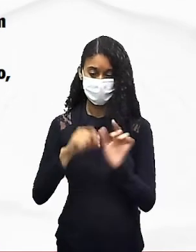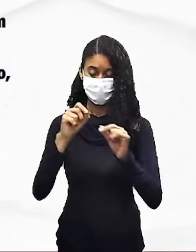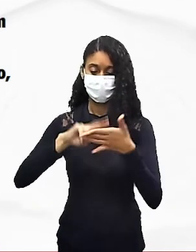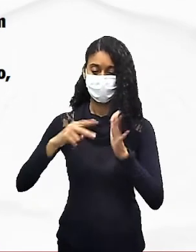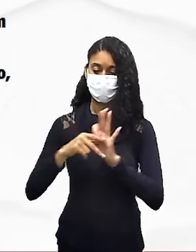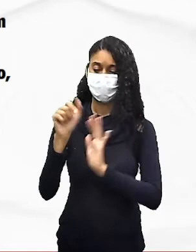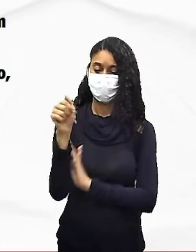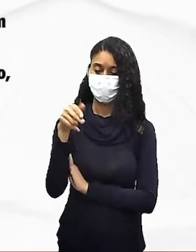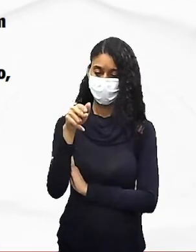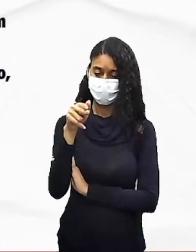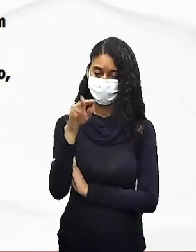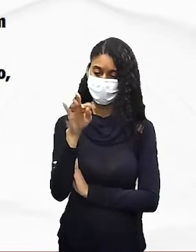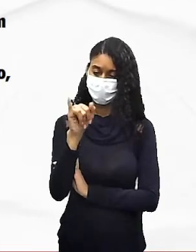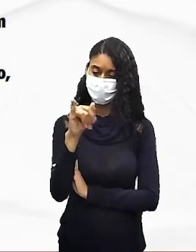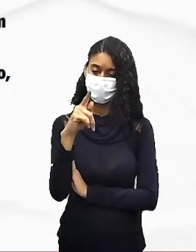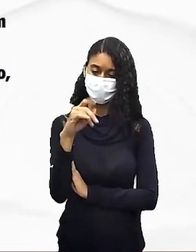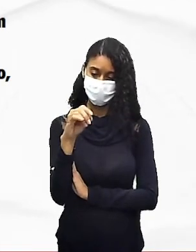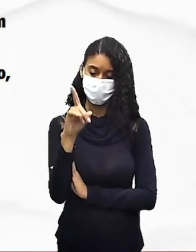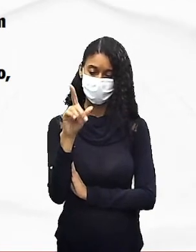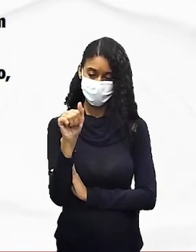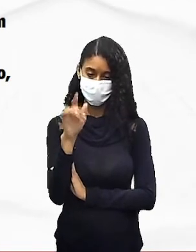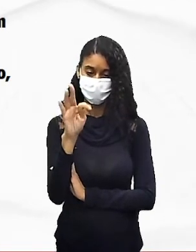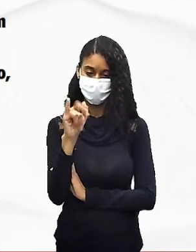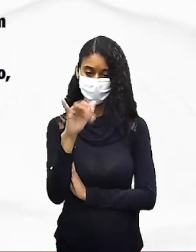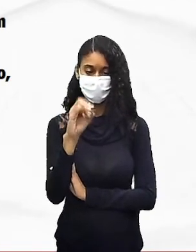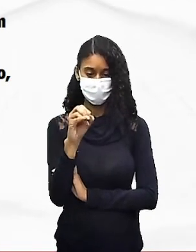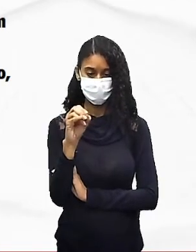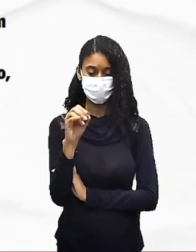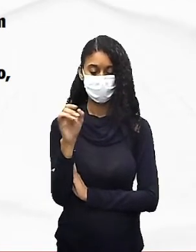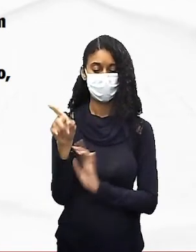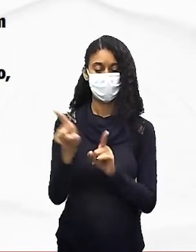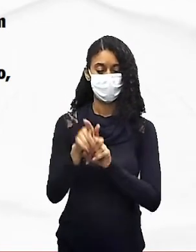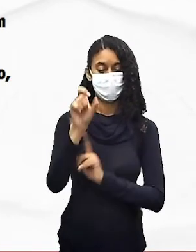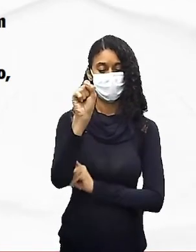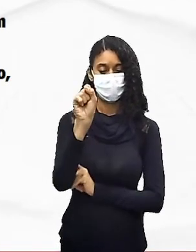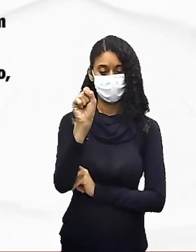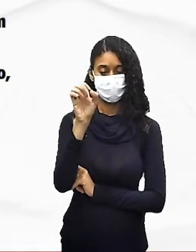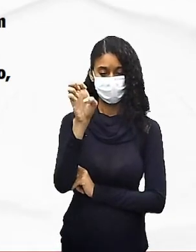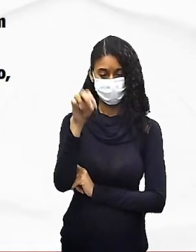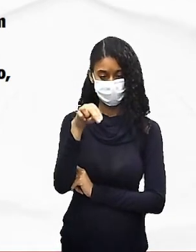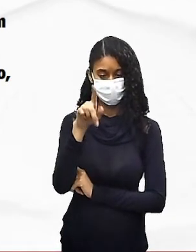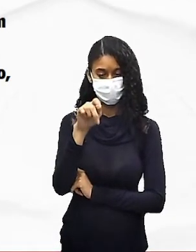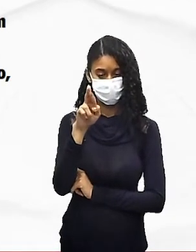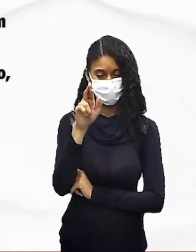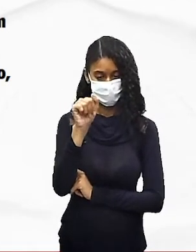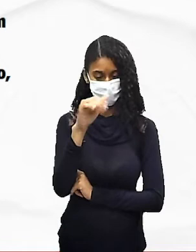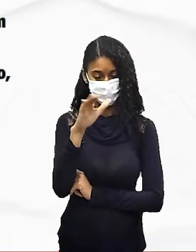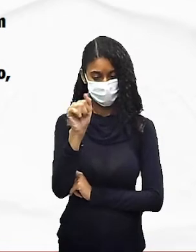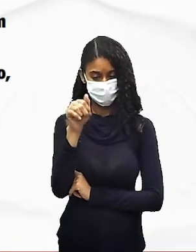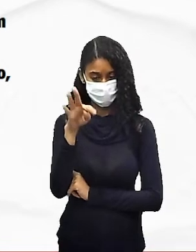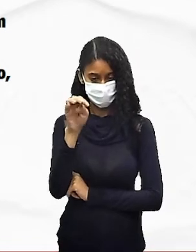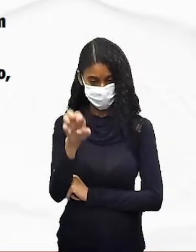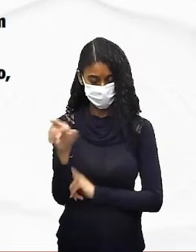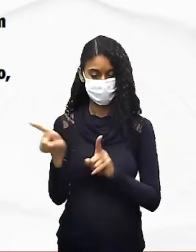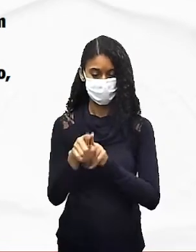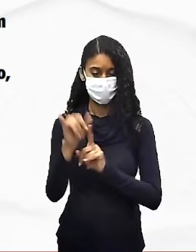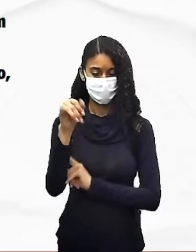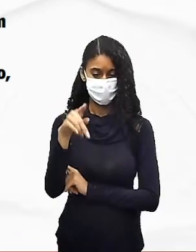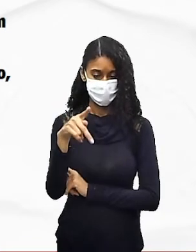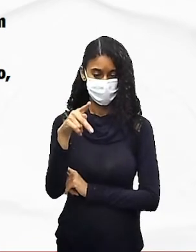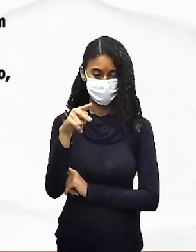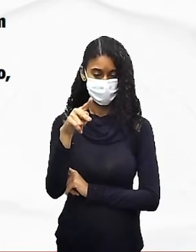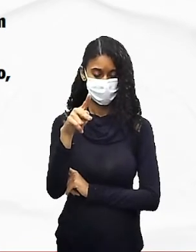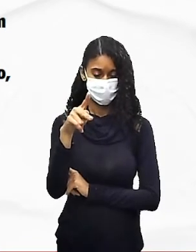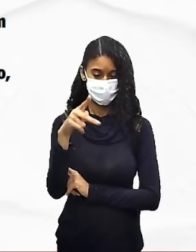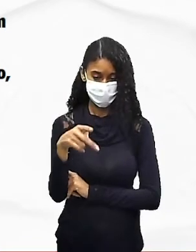antipodático, sem graçante, imprisido. Ou talvez vice-dito. Indivíduo